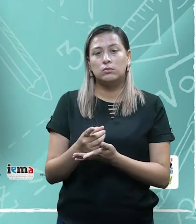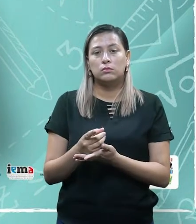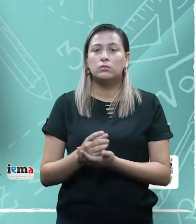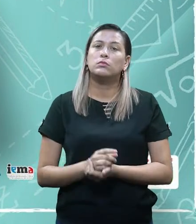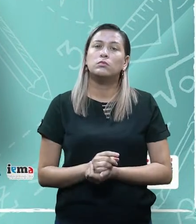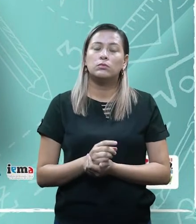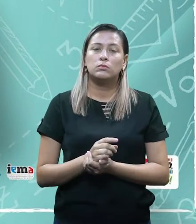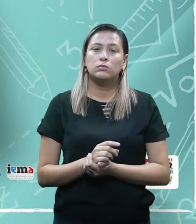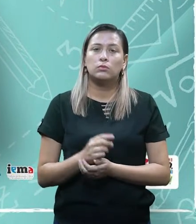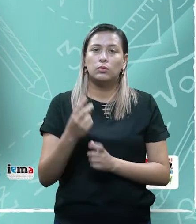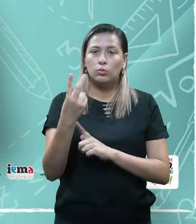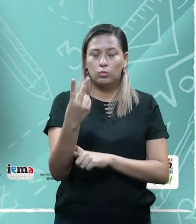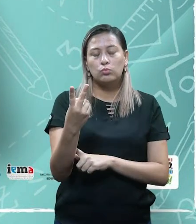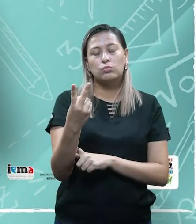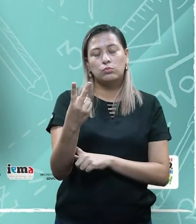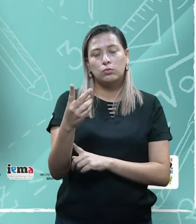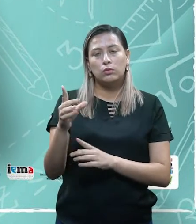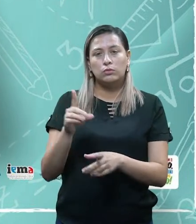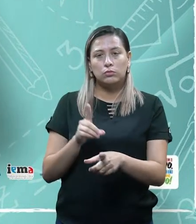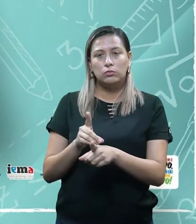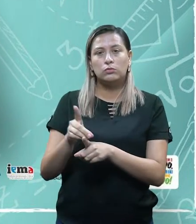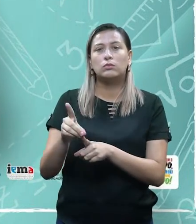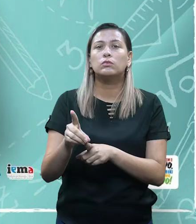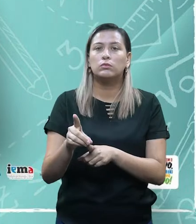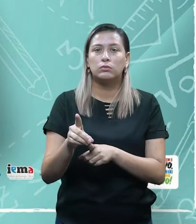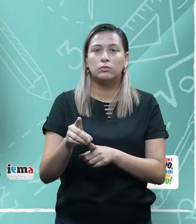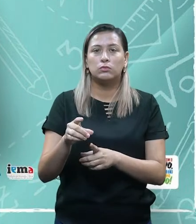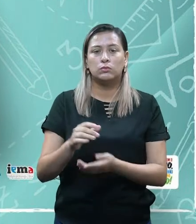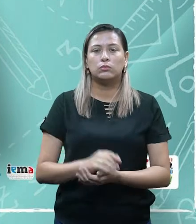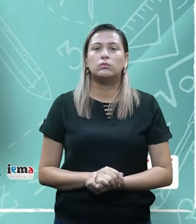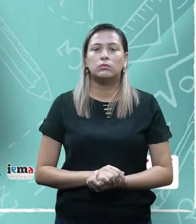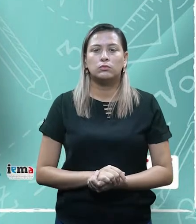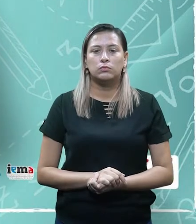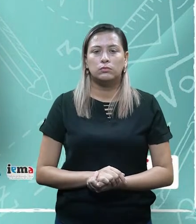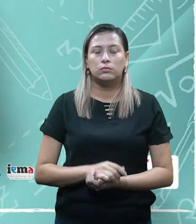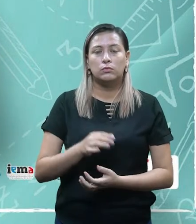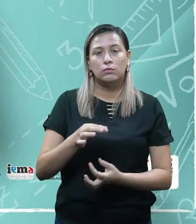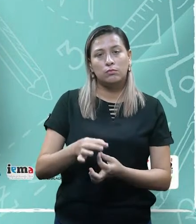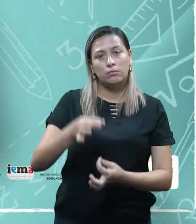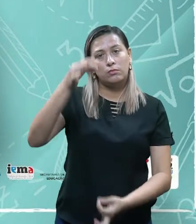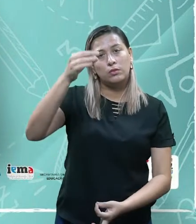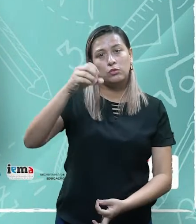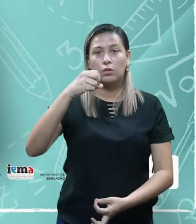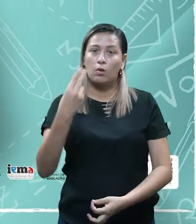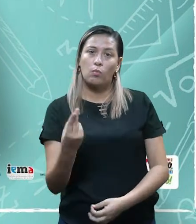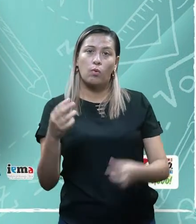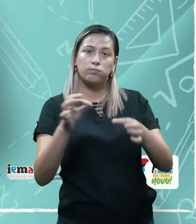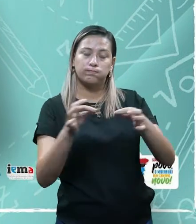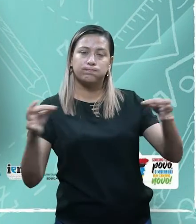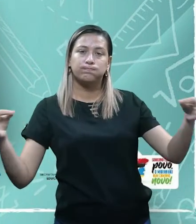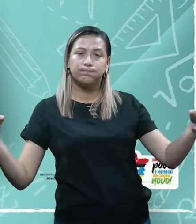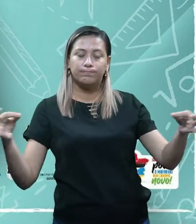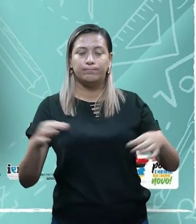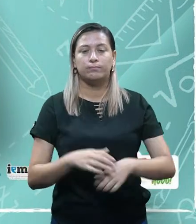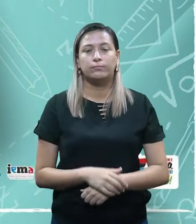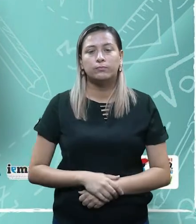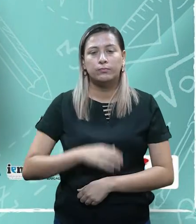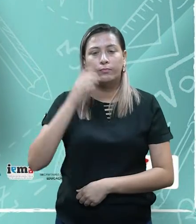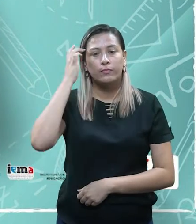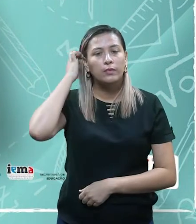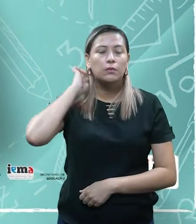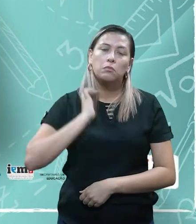na direção horizontal. Nenhuma mais ele aceita, tá? Se você, por exemplo, quiser fazer